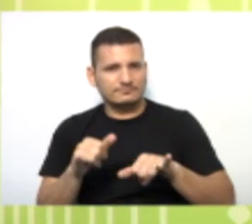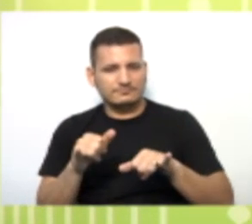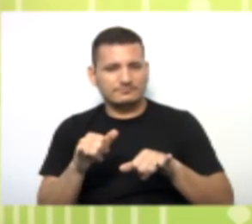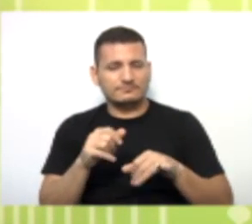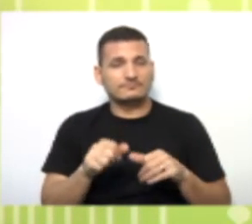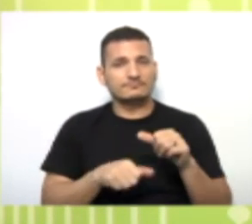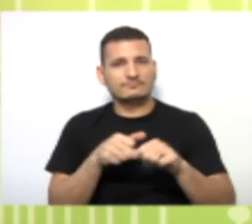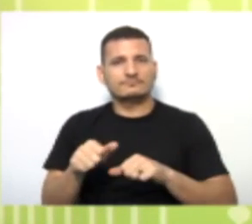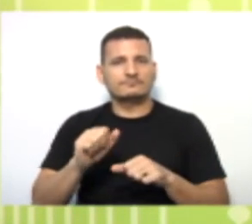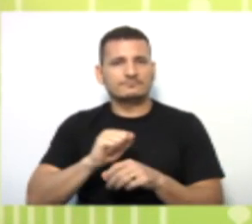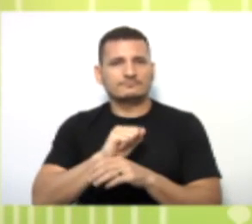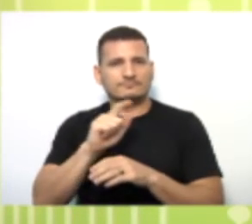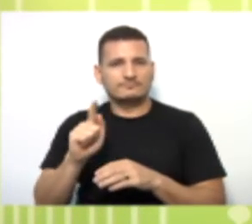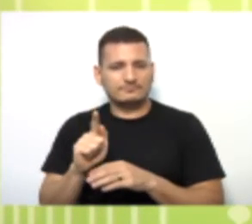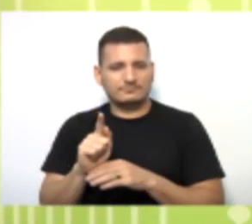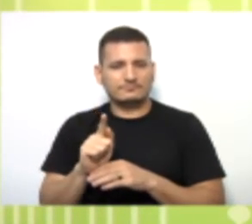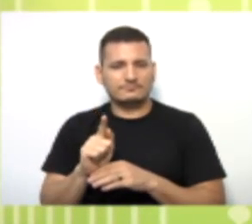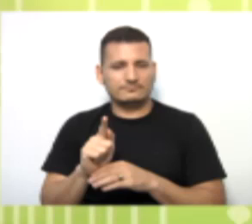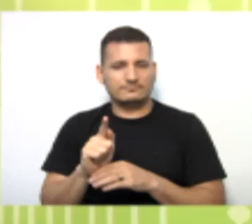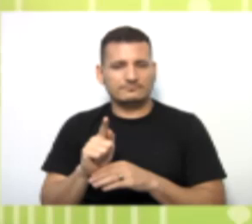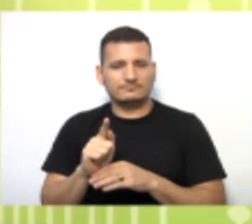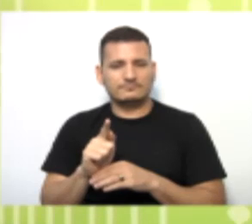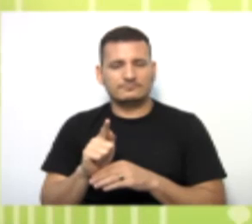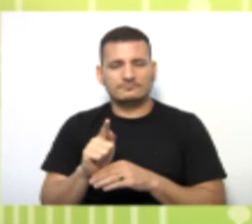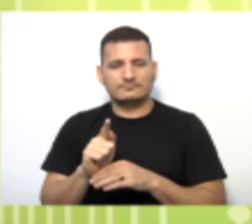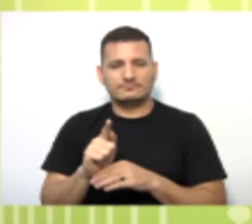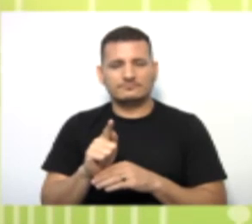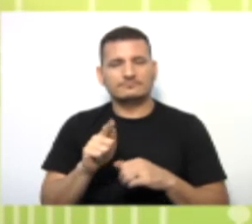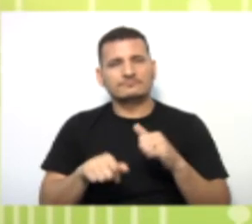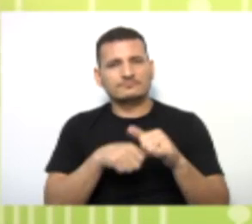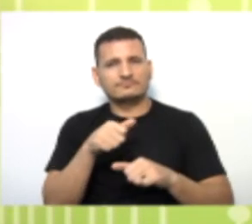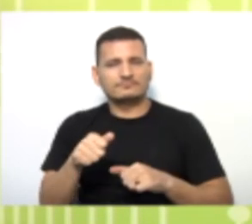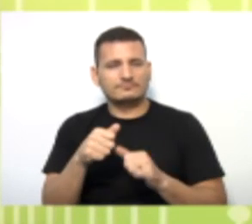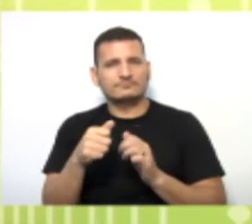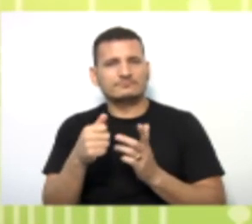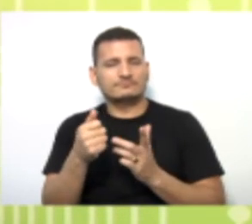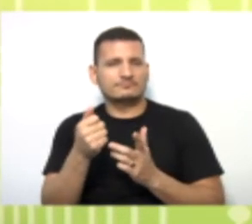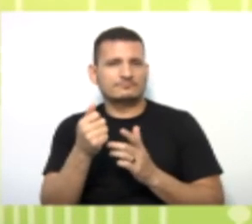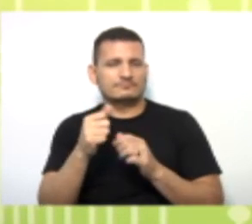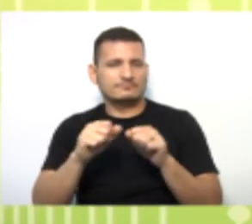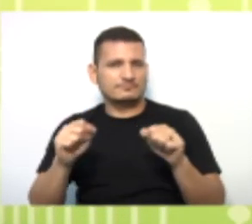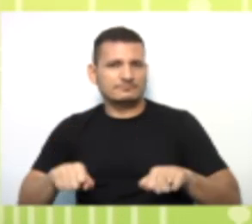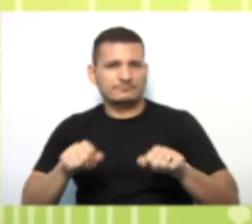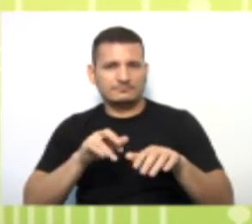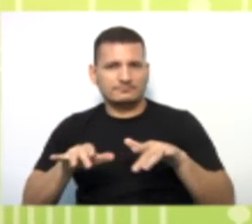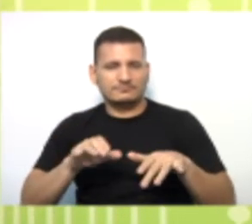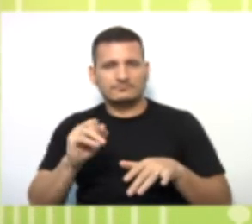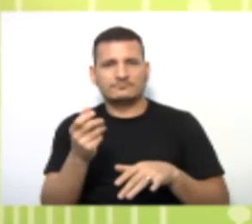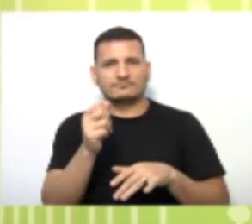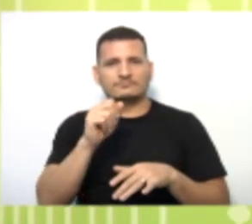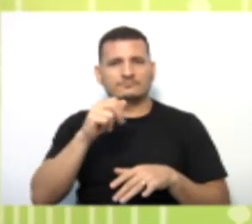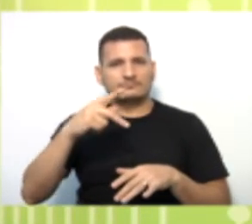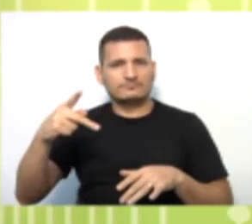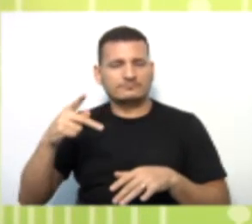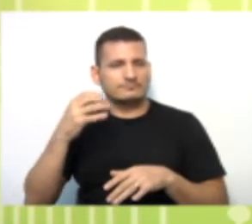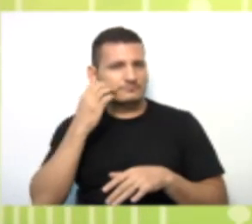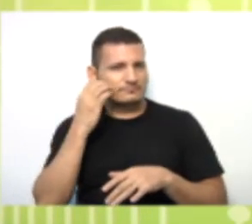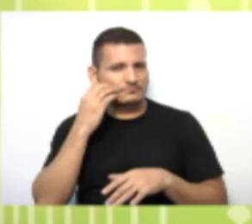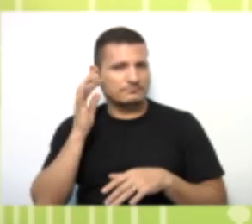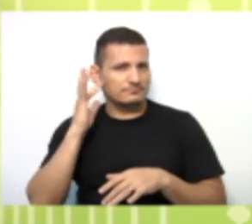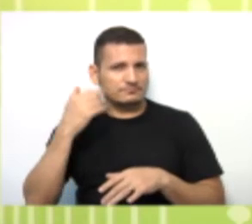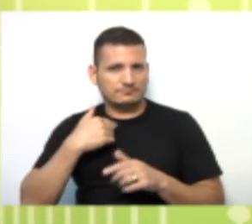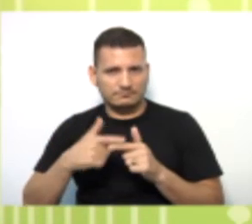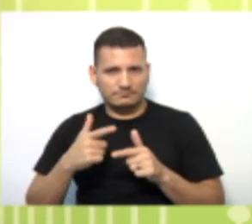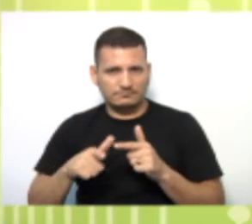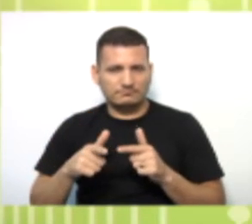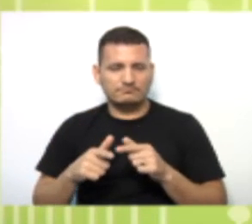transformar em algoritmos e transformar em um programa de computador ou um aplicativo de celular até mesmo e solucionar o meu problema?